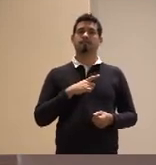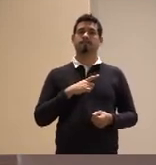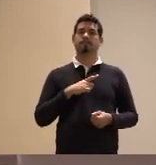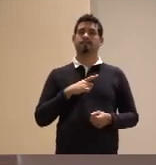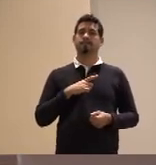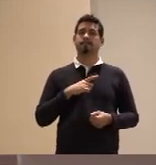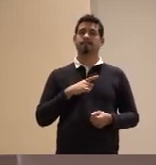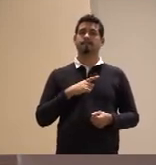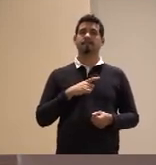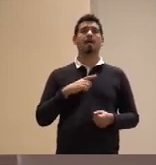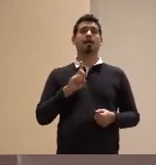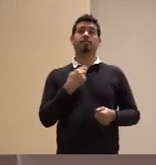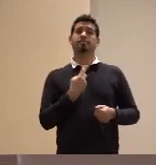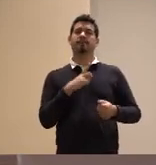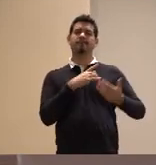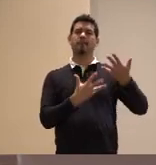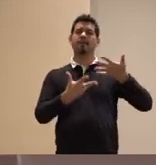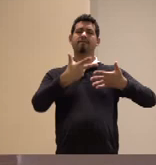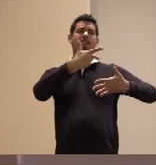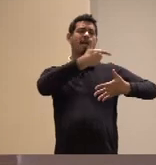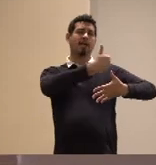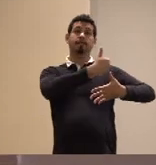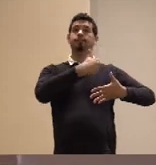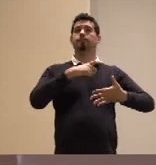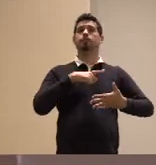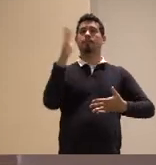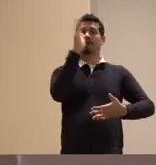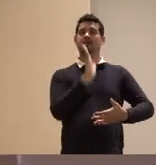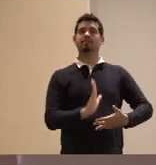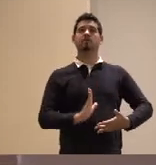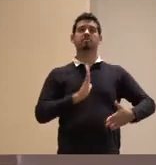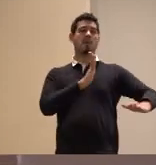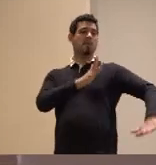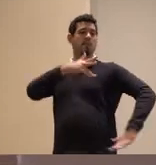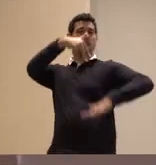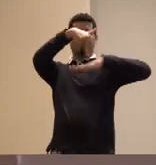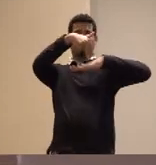o privilégio de o Brasil ser protagonista, porém,